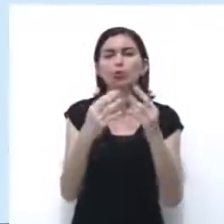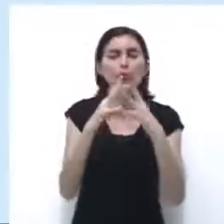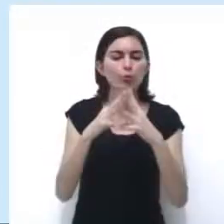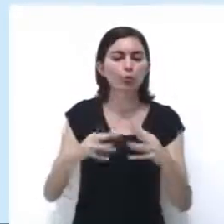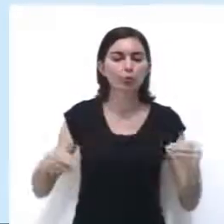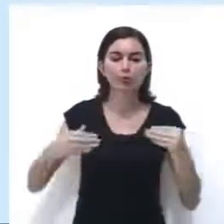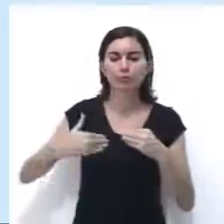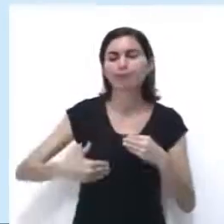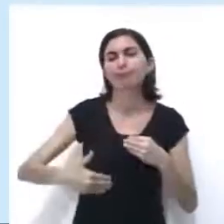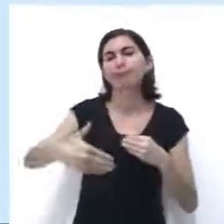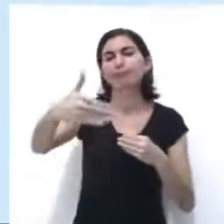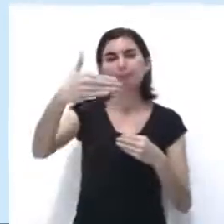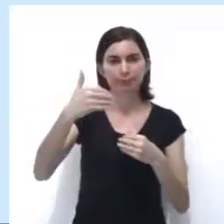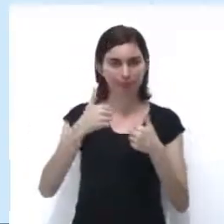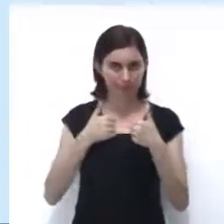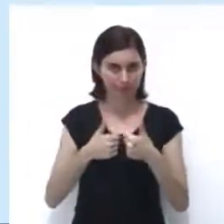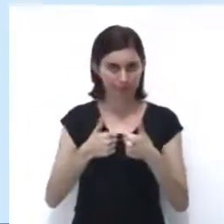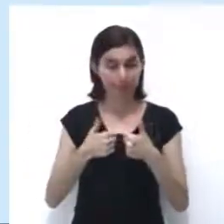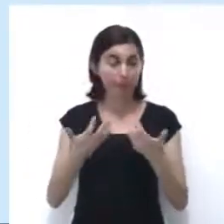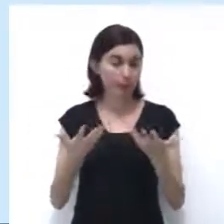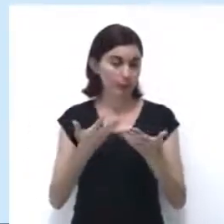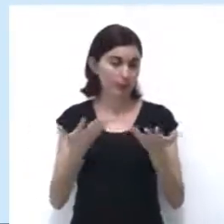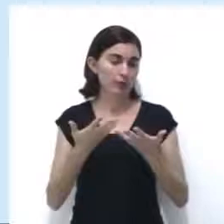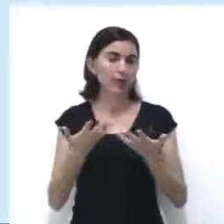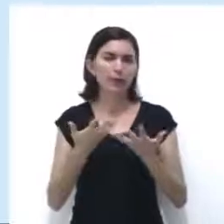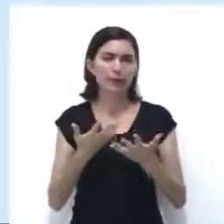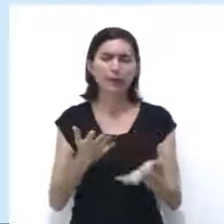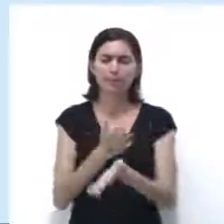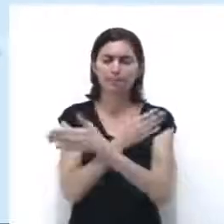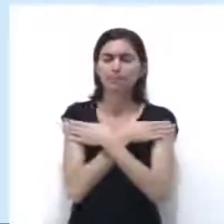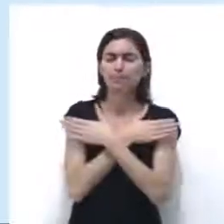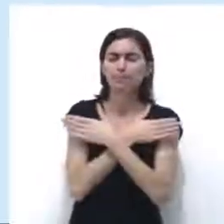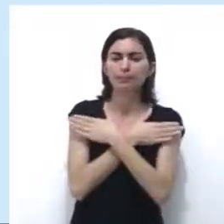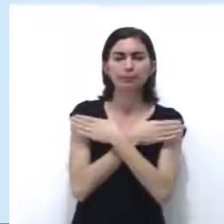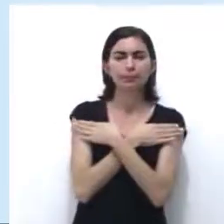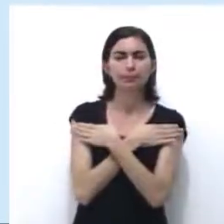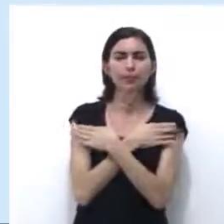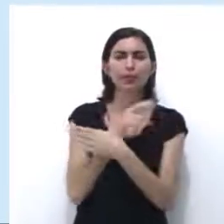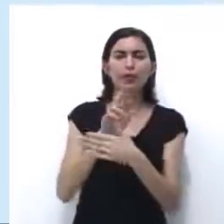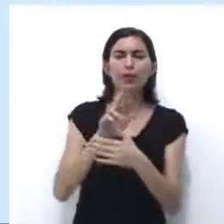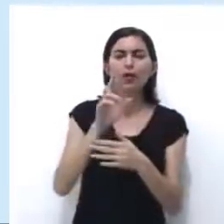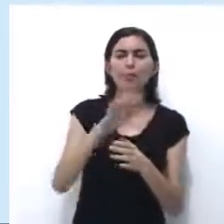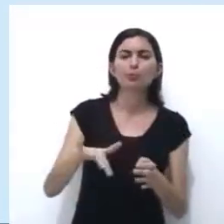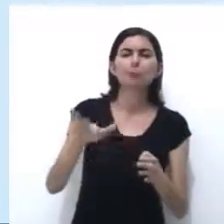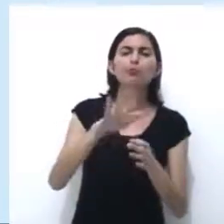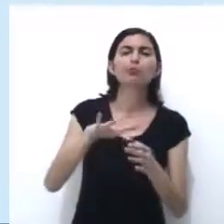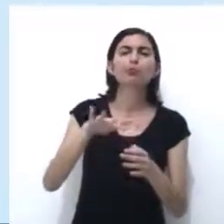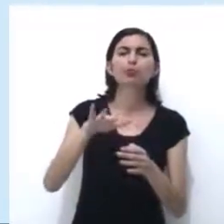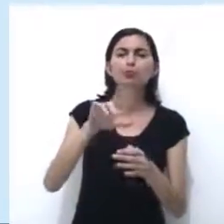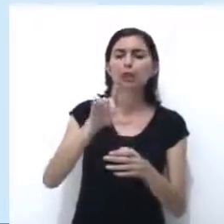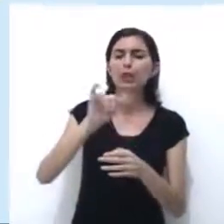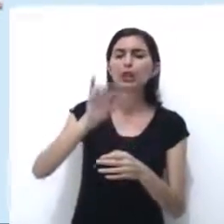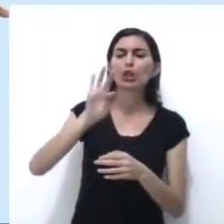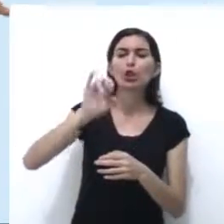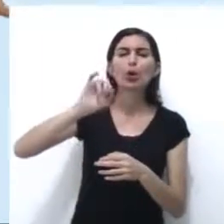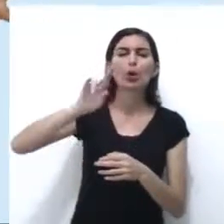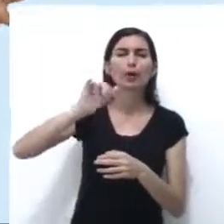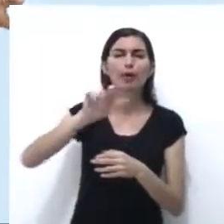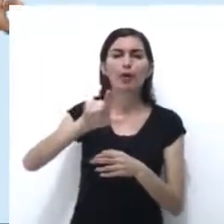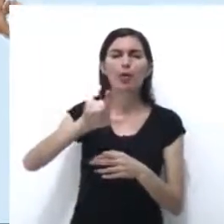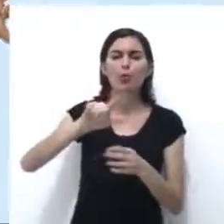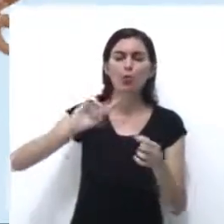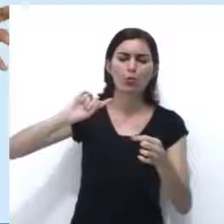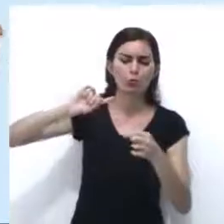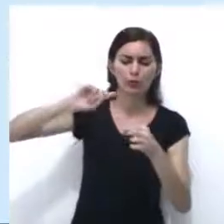vai passar. Tranquilo? Queria mandar um abraço aqui para a rapaziada do